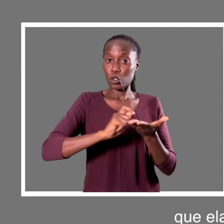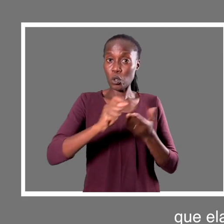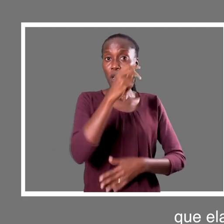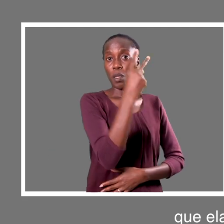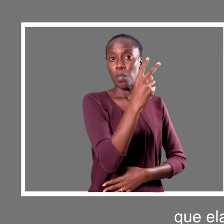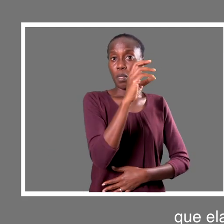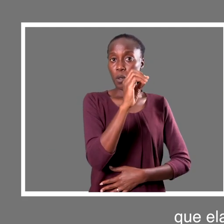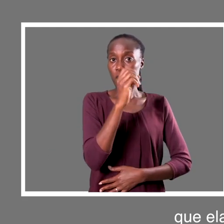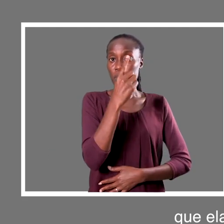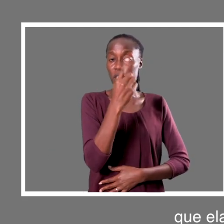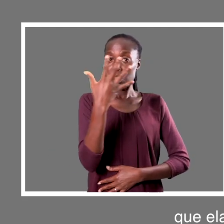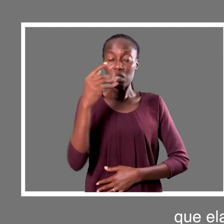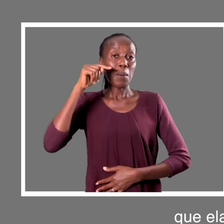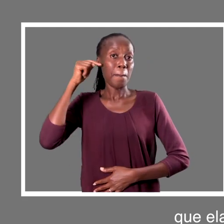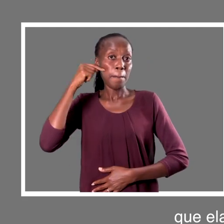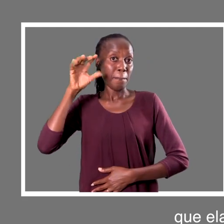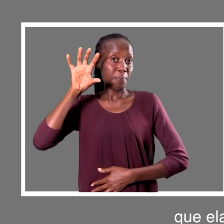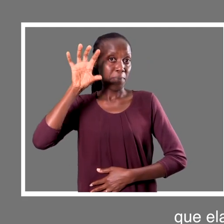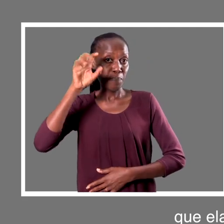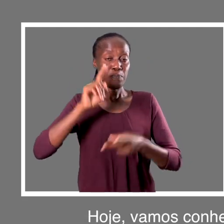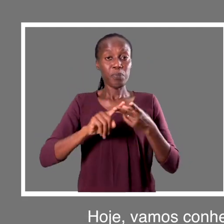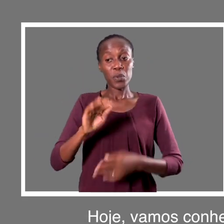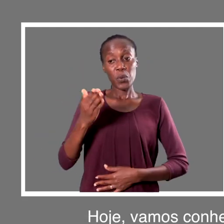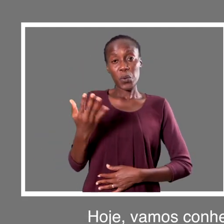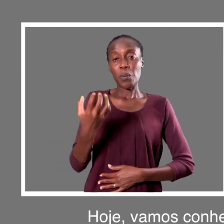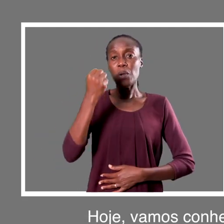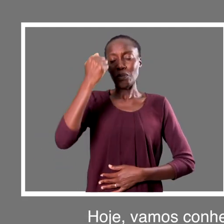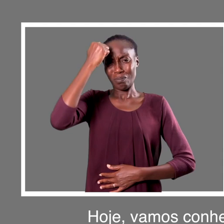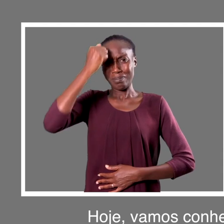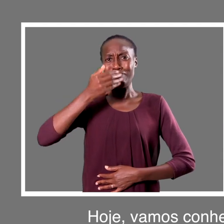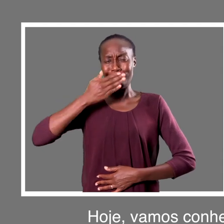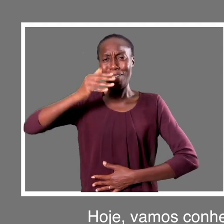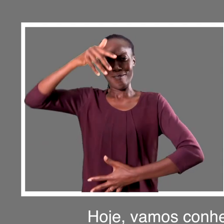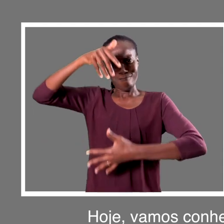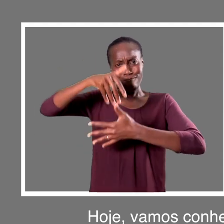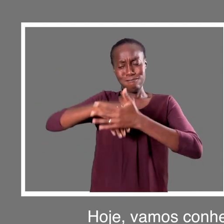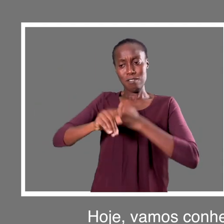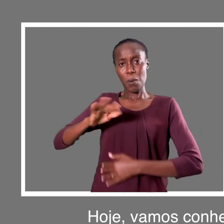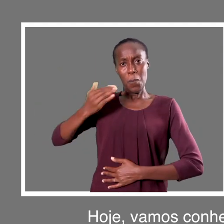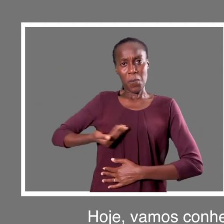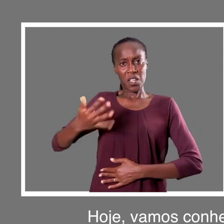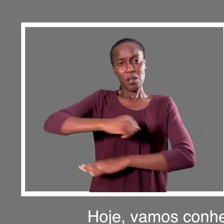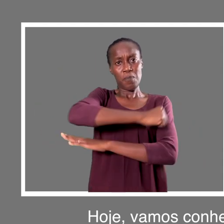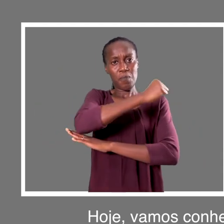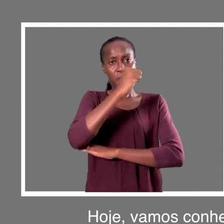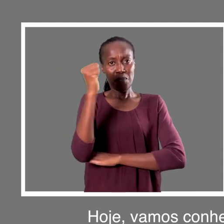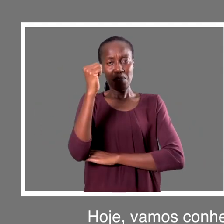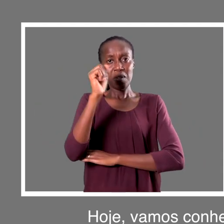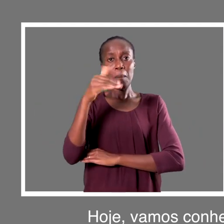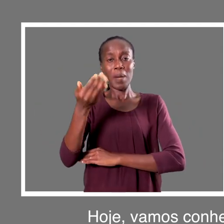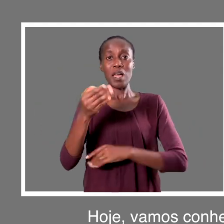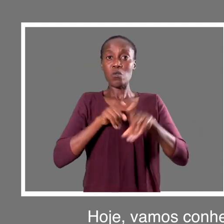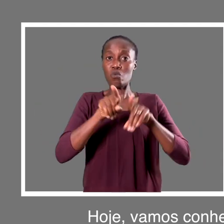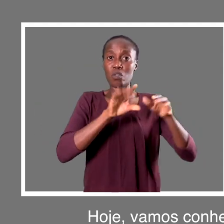de 2015 em Cabo Delgado. Hoje vamos conhecer melhor esta atleta que já qualificou-se para os